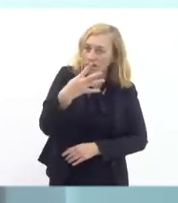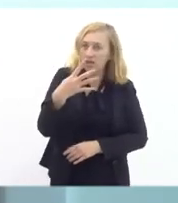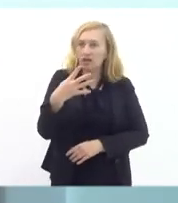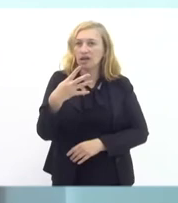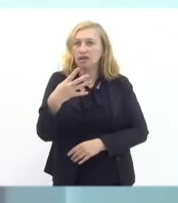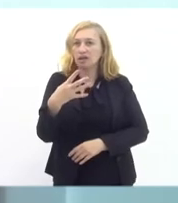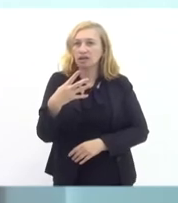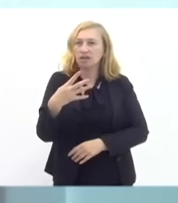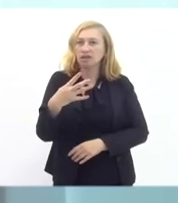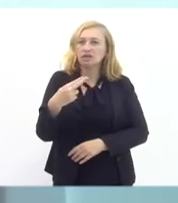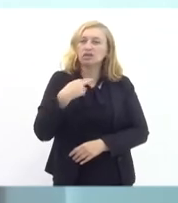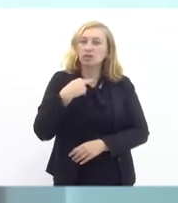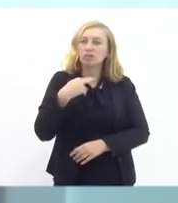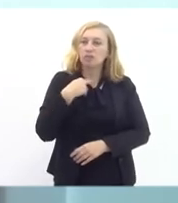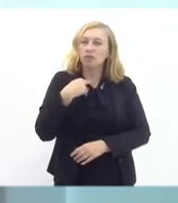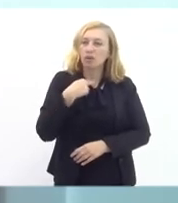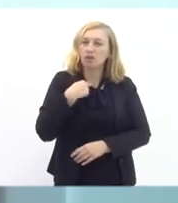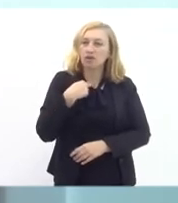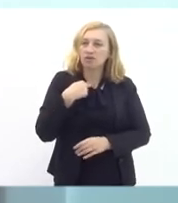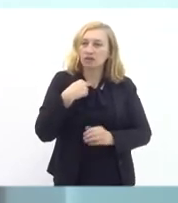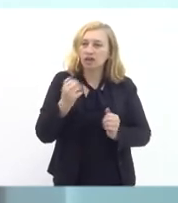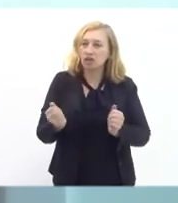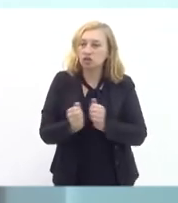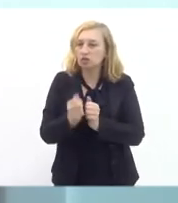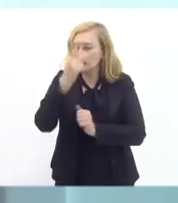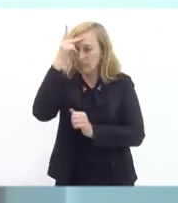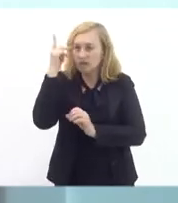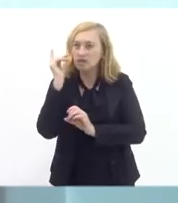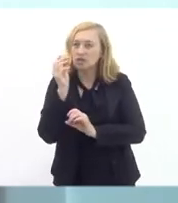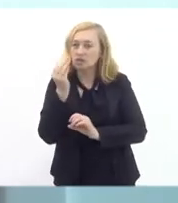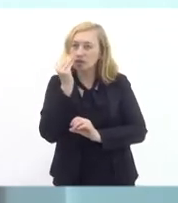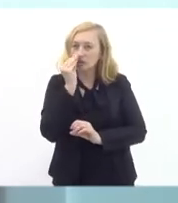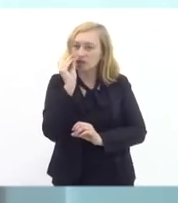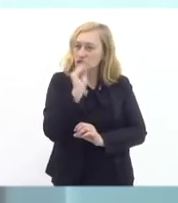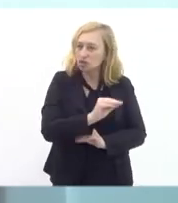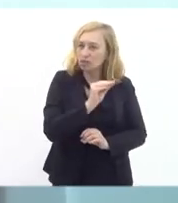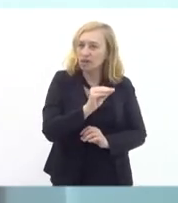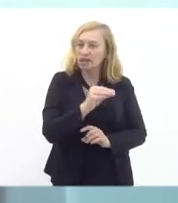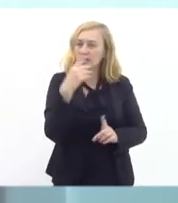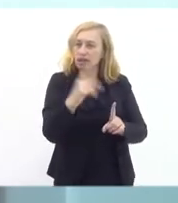ficar sob a guarda daquela pessoa que praticou o crime, a gente precisa retirar ele. E eu tenho